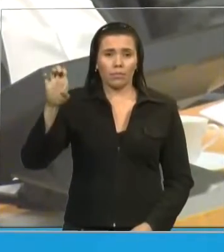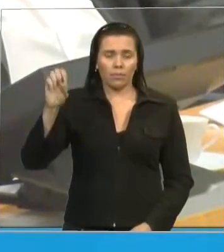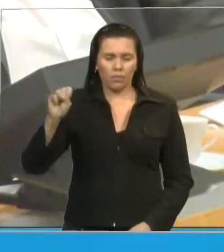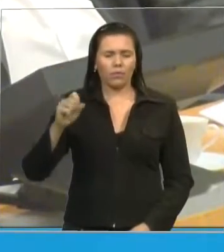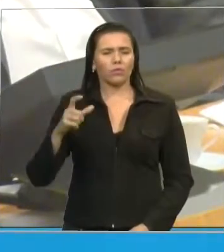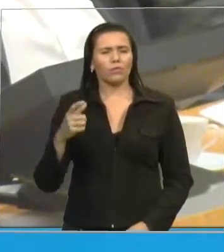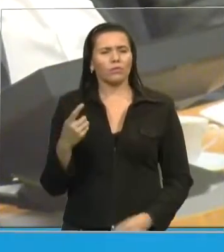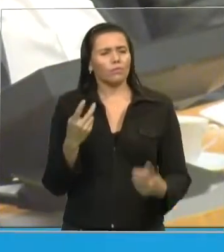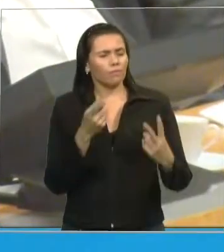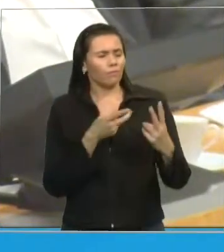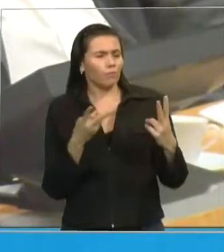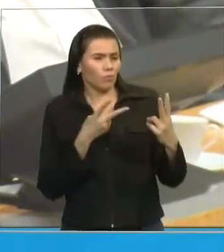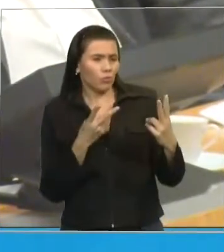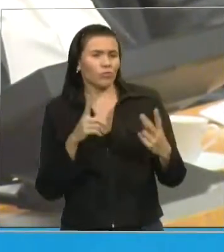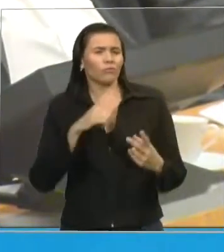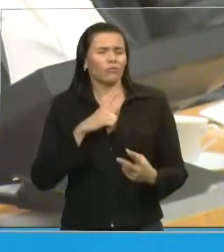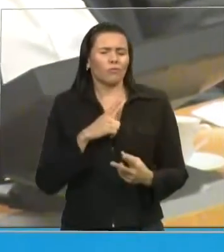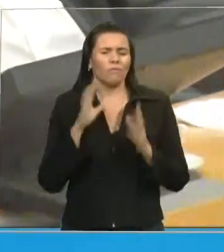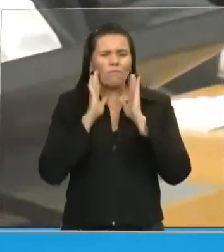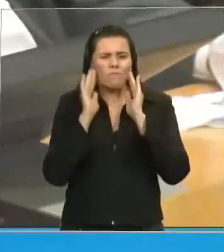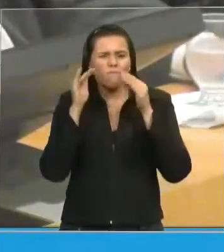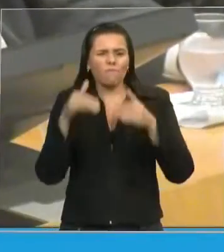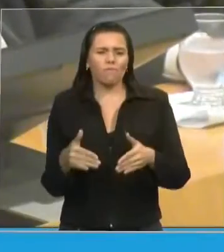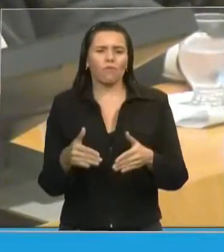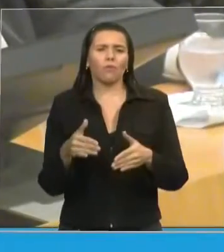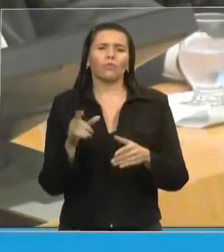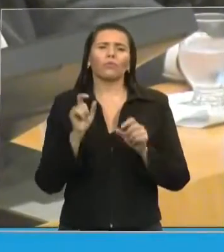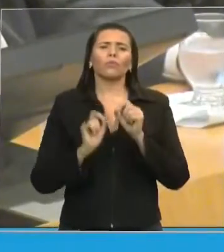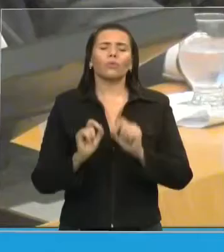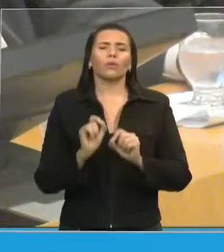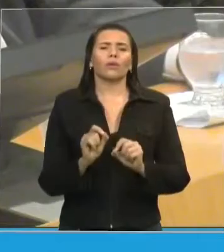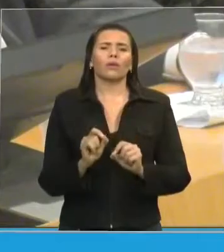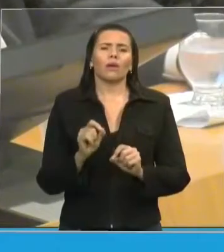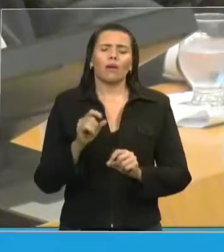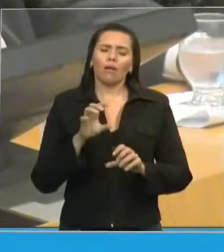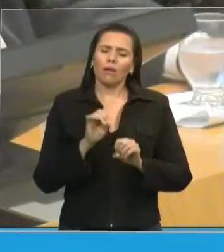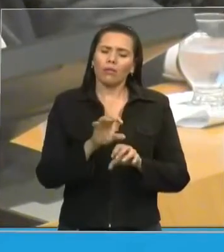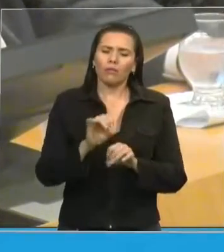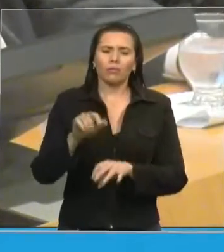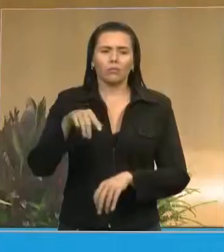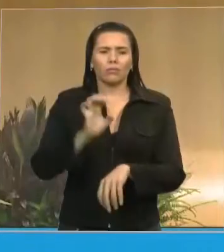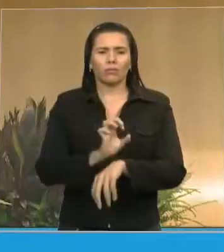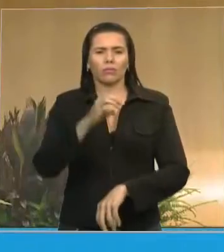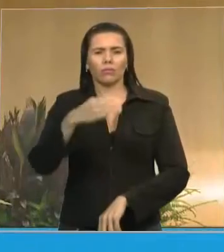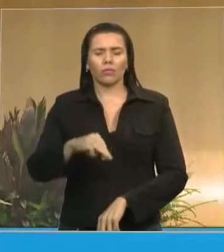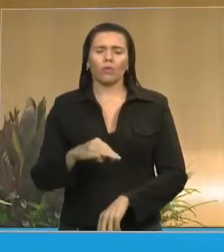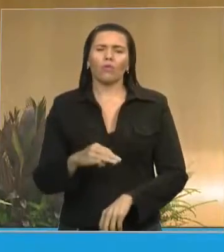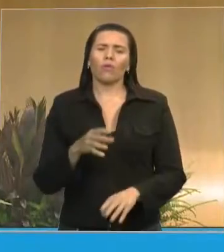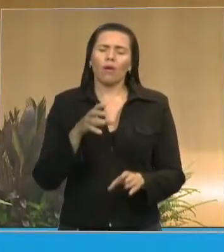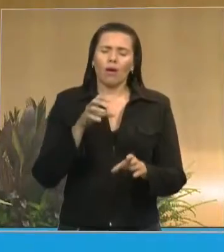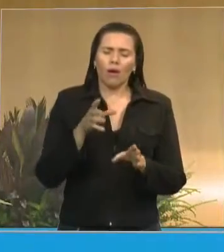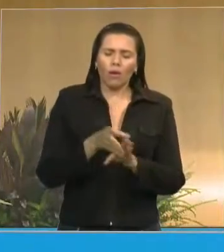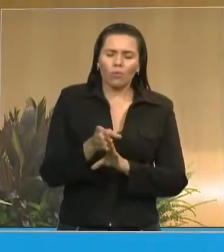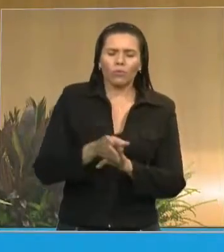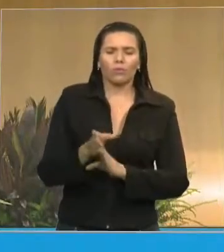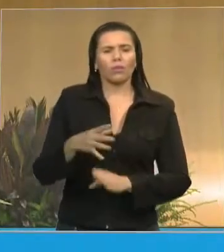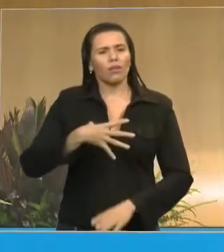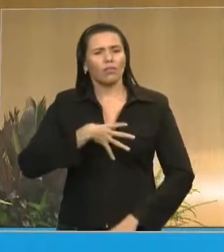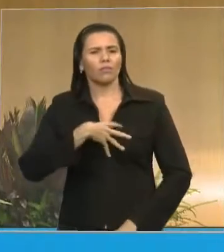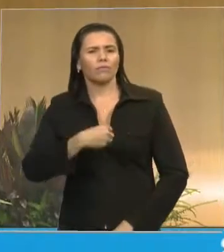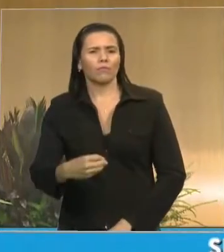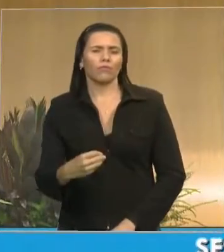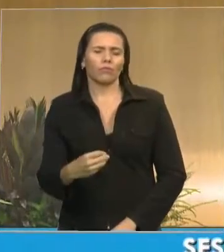Maranhão, dedicada à educação dos filhos alheios, como os professores costumam dizer, a educação do povo do